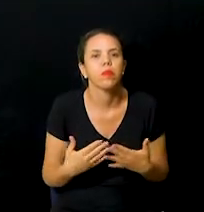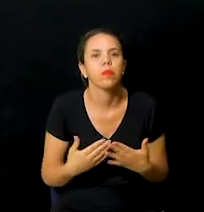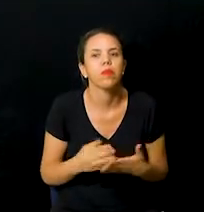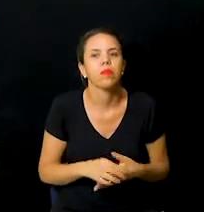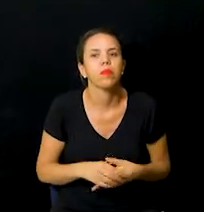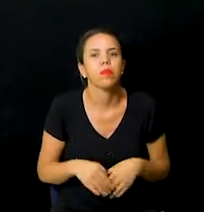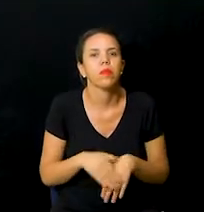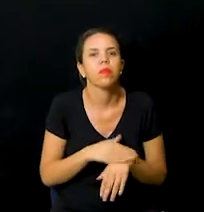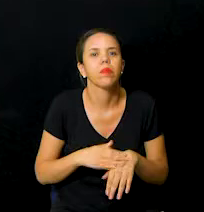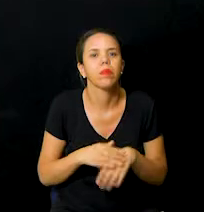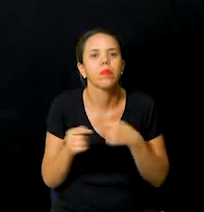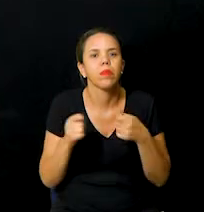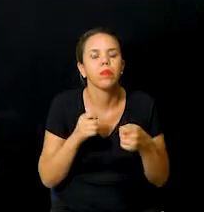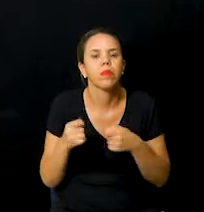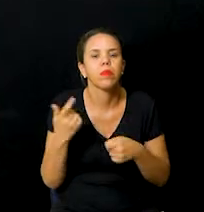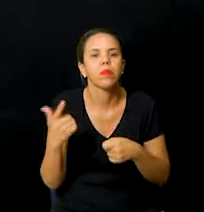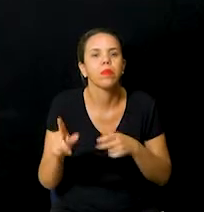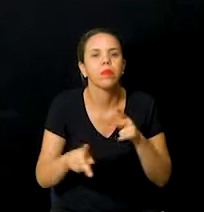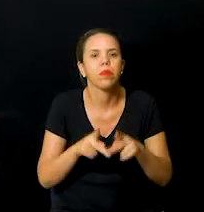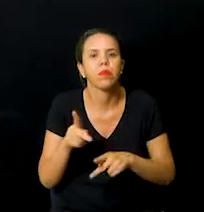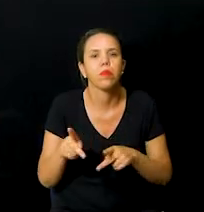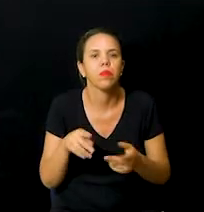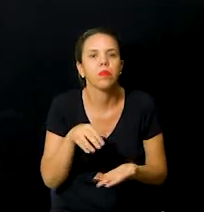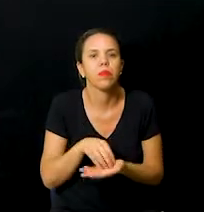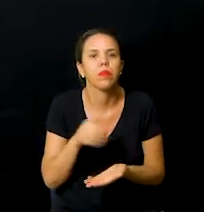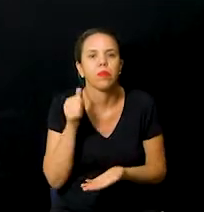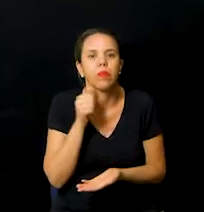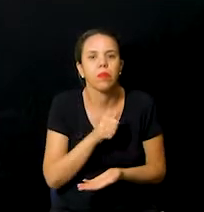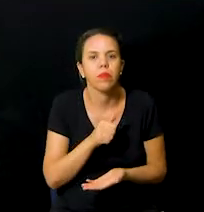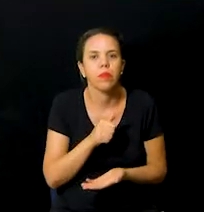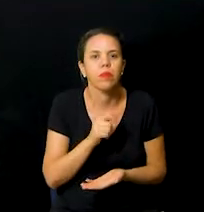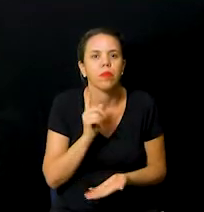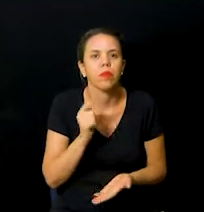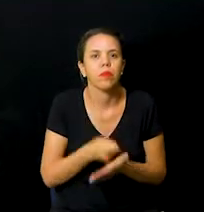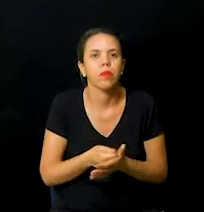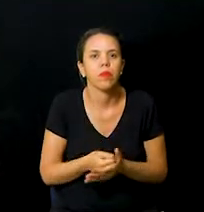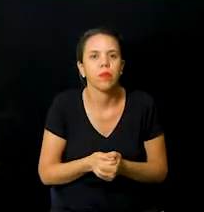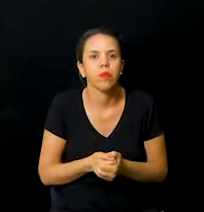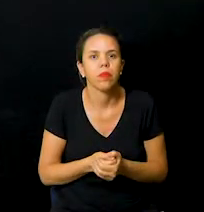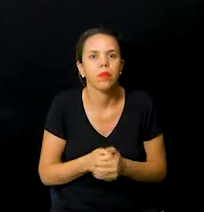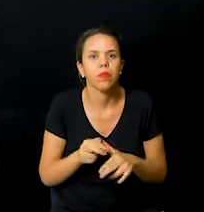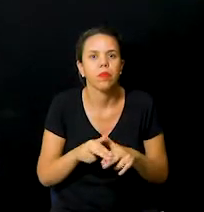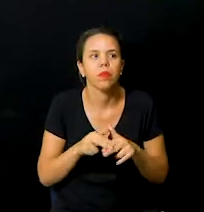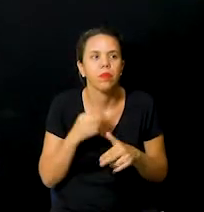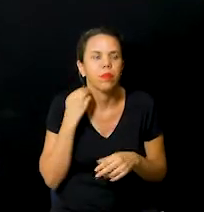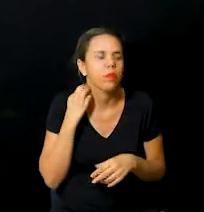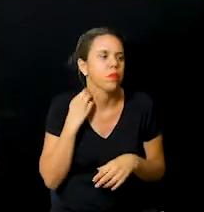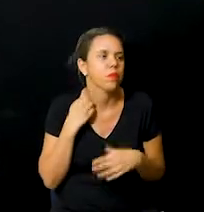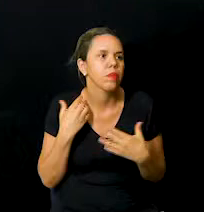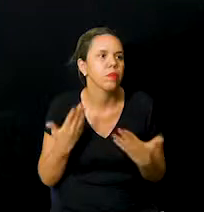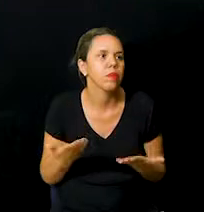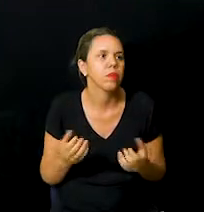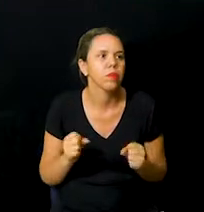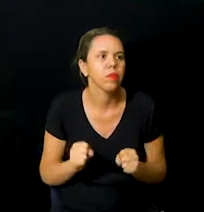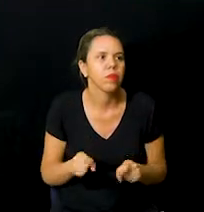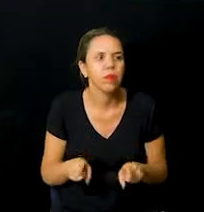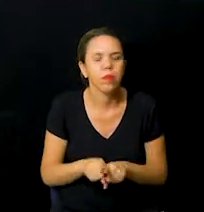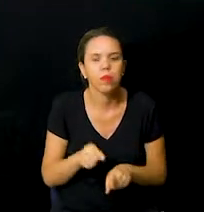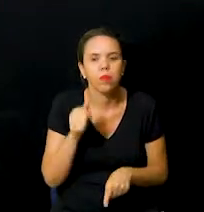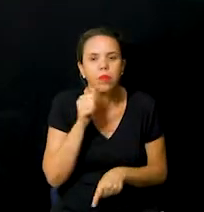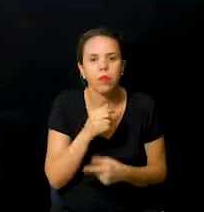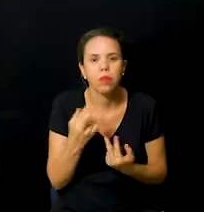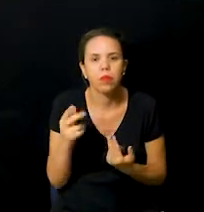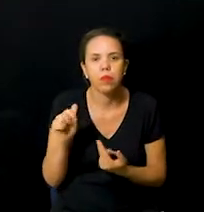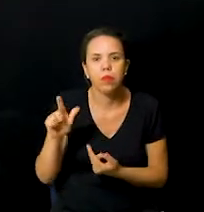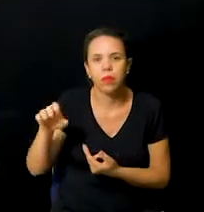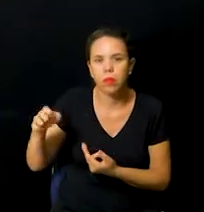gente vai falar com uma entrevistada que é da Rede de Mulheres que Decidem, que justamente empodera mulheres